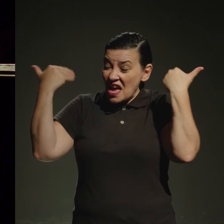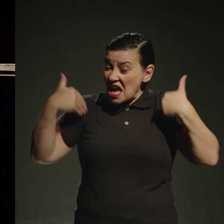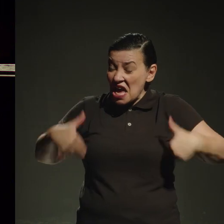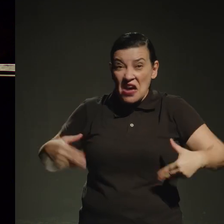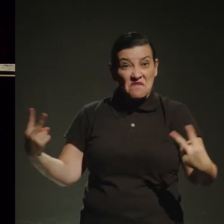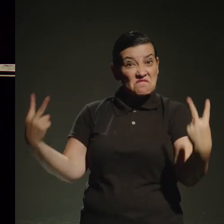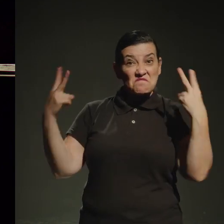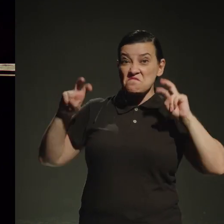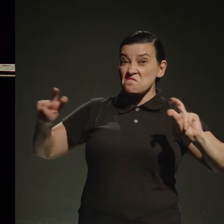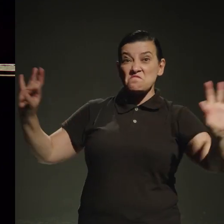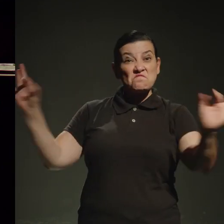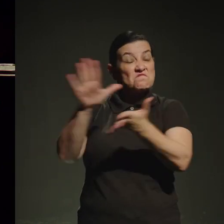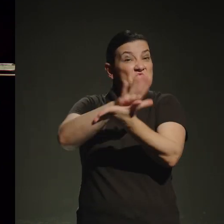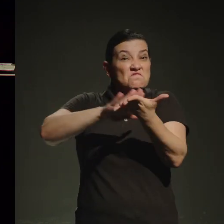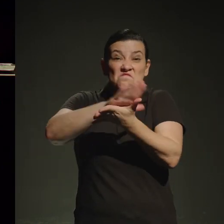Amáveis,